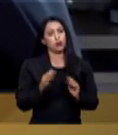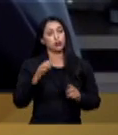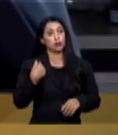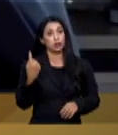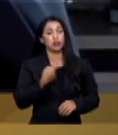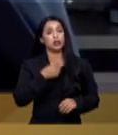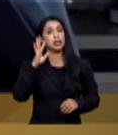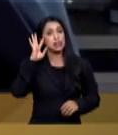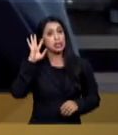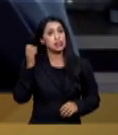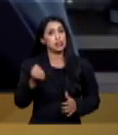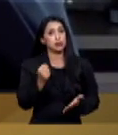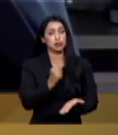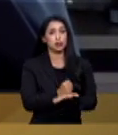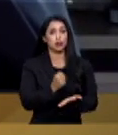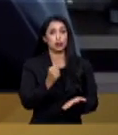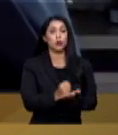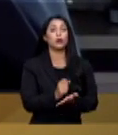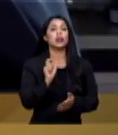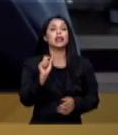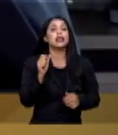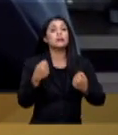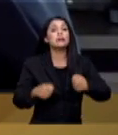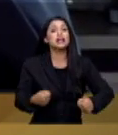os requisitos da contratação temporária.